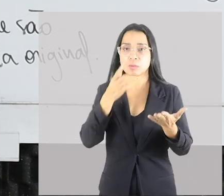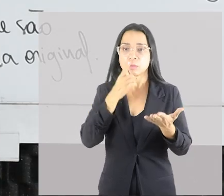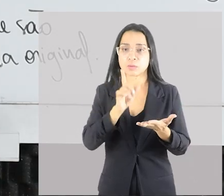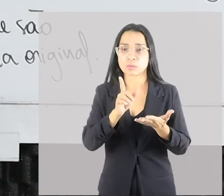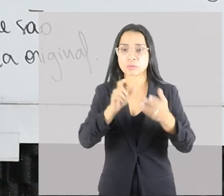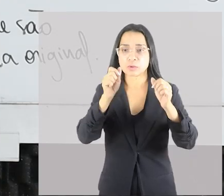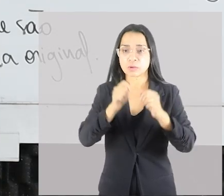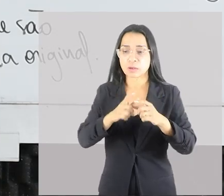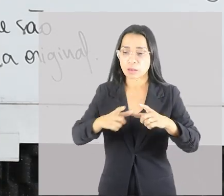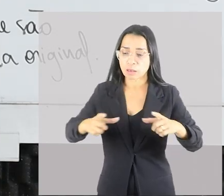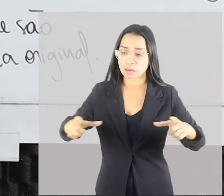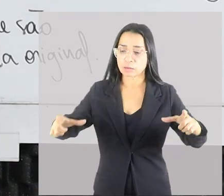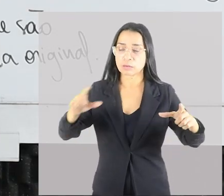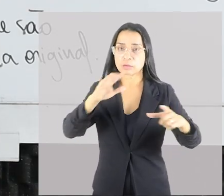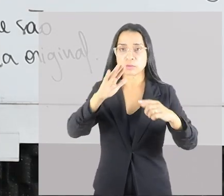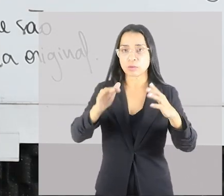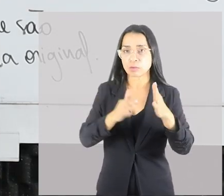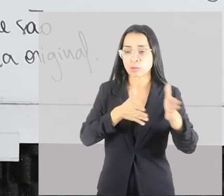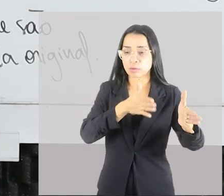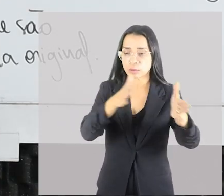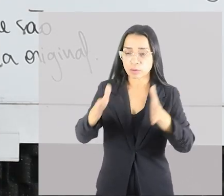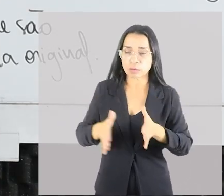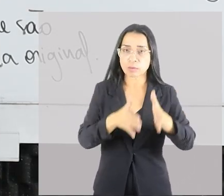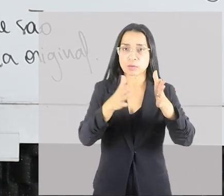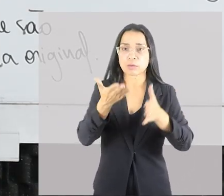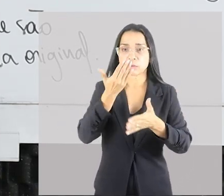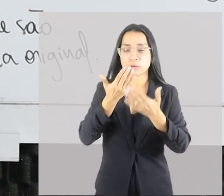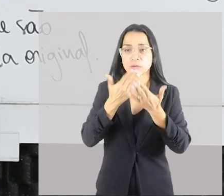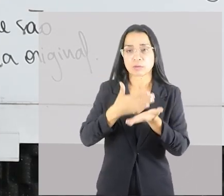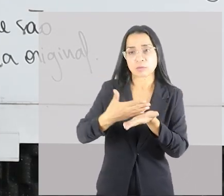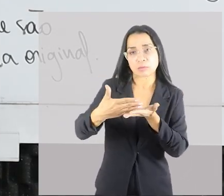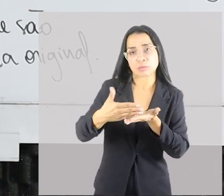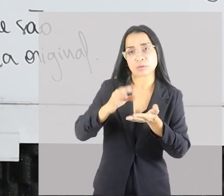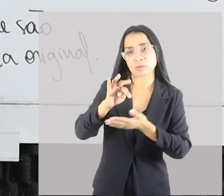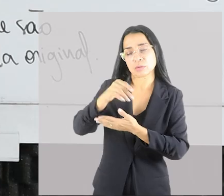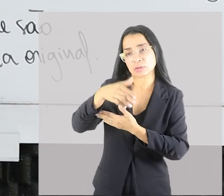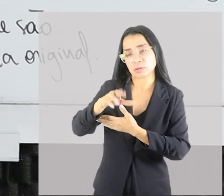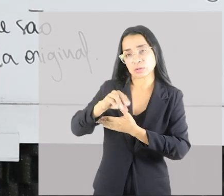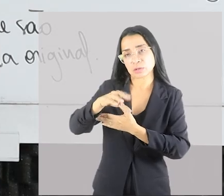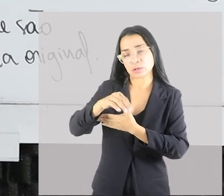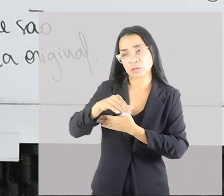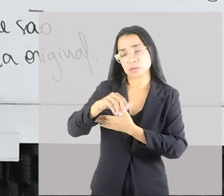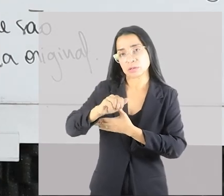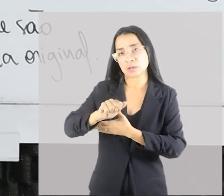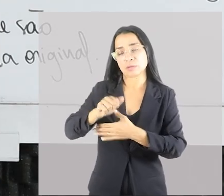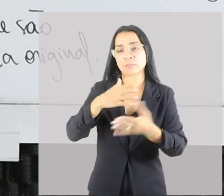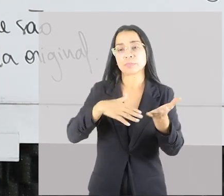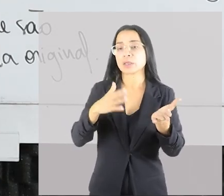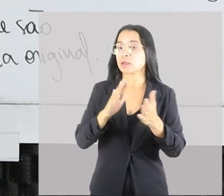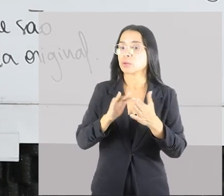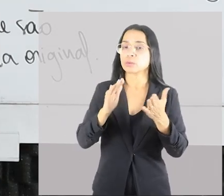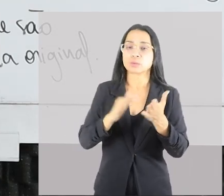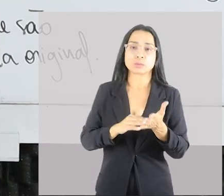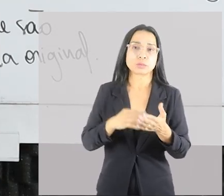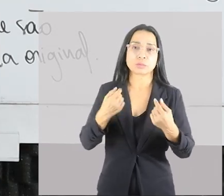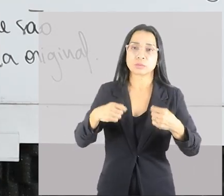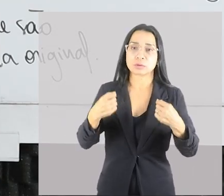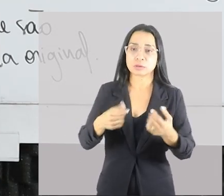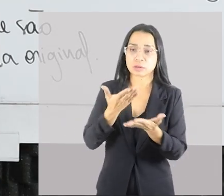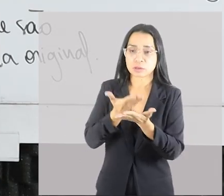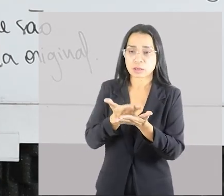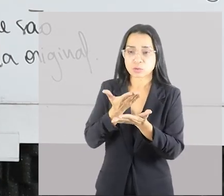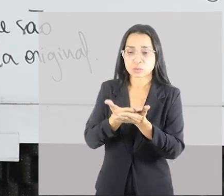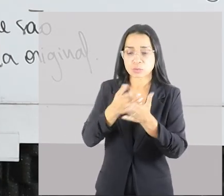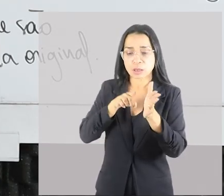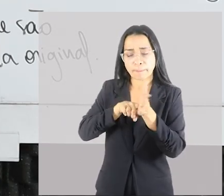consegue expandir, né, toda essa produção de alimentos a partir da transgenia. É óbvio que tudo tem que ser muito bem estudado e muito